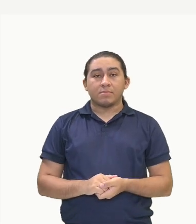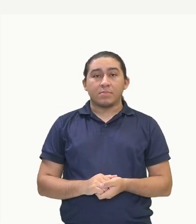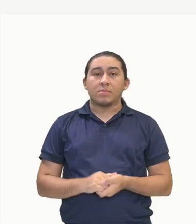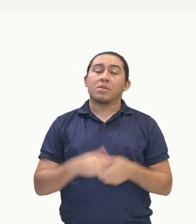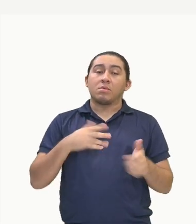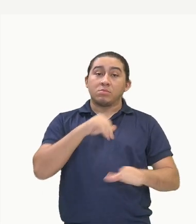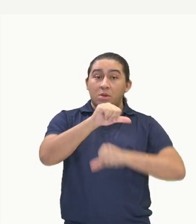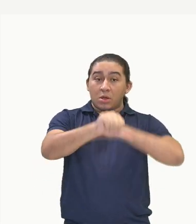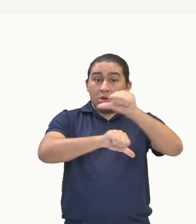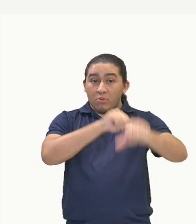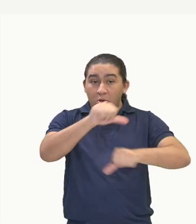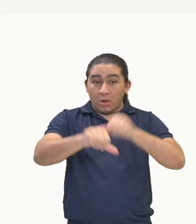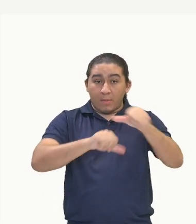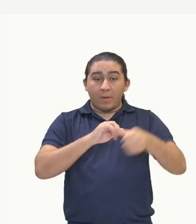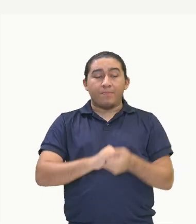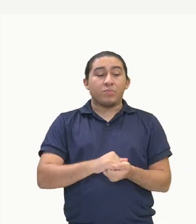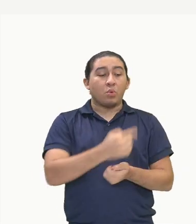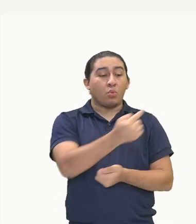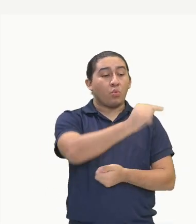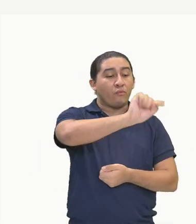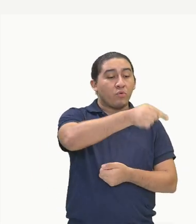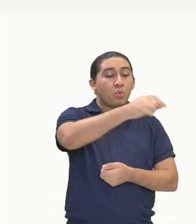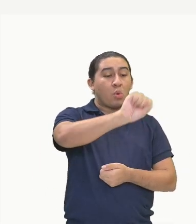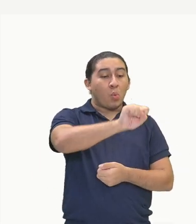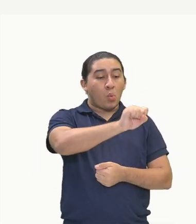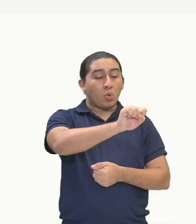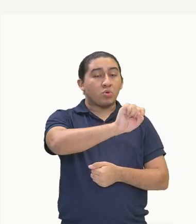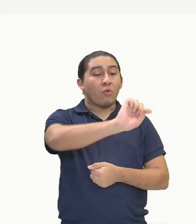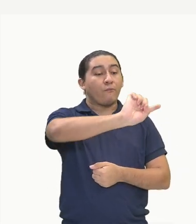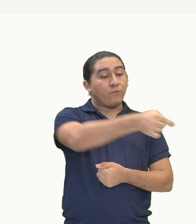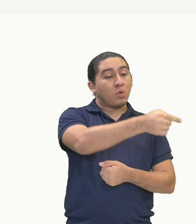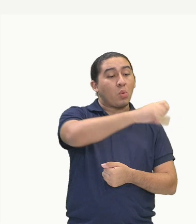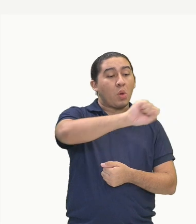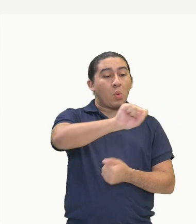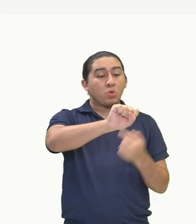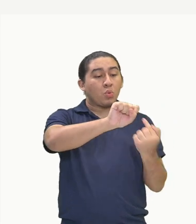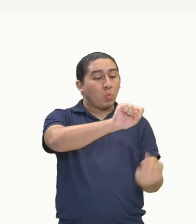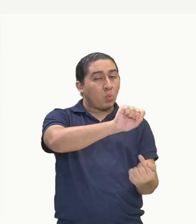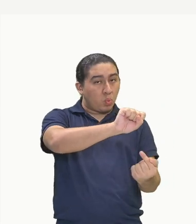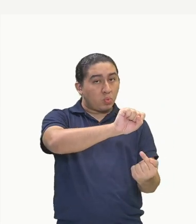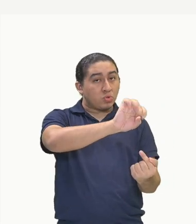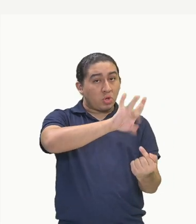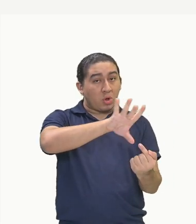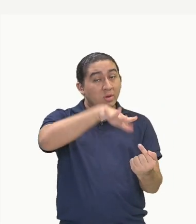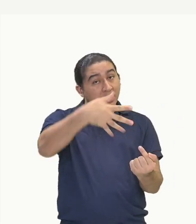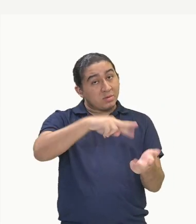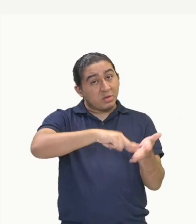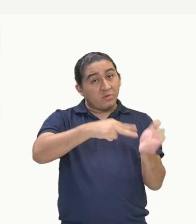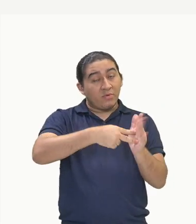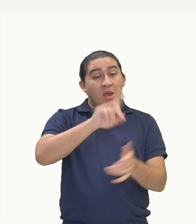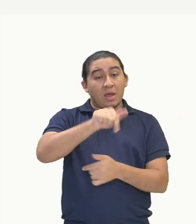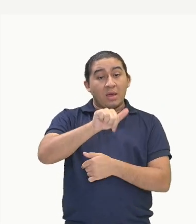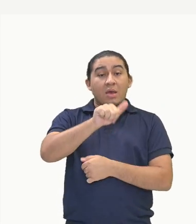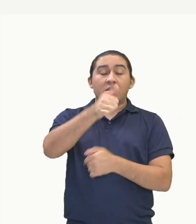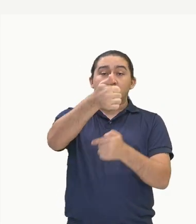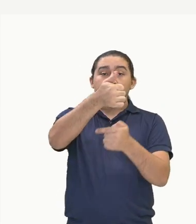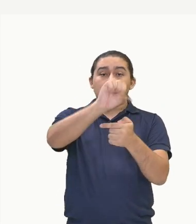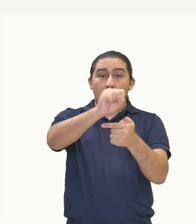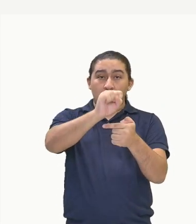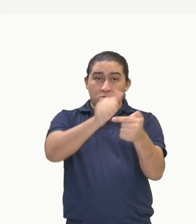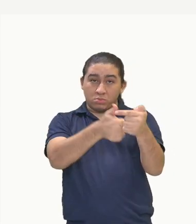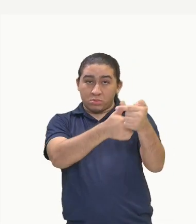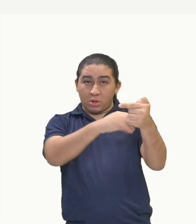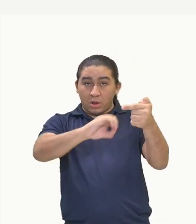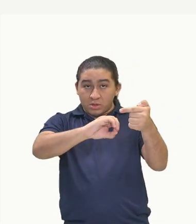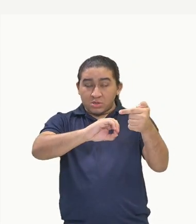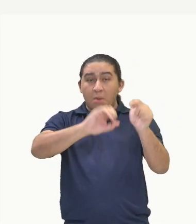decimal. 1,8, uma casa decimal, significa que esse número foi dividido por 10. E eu